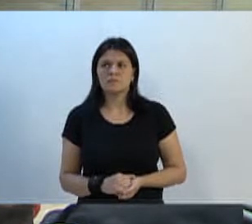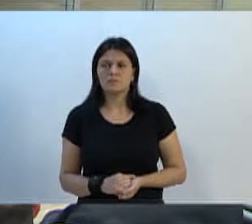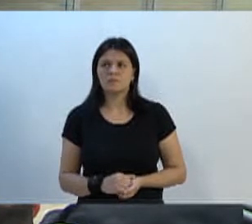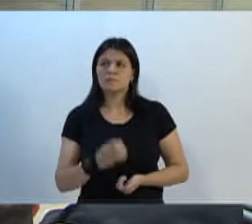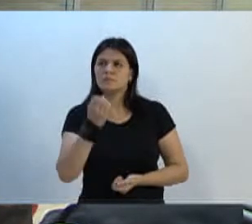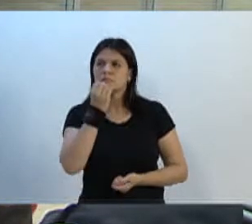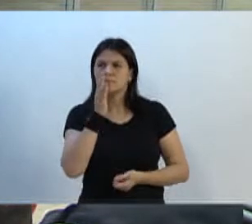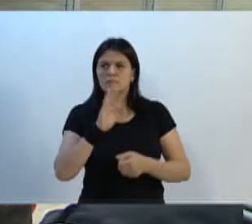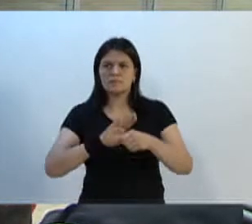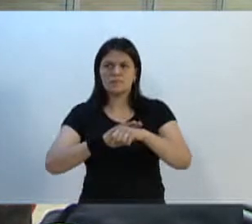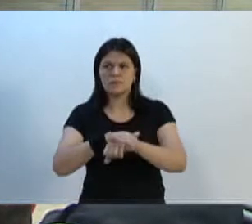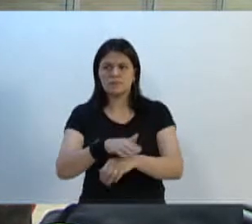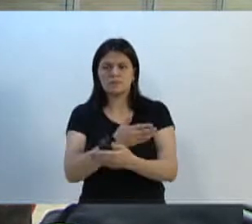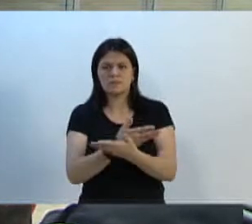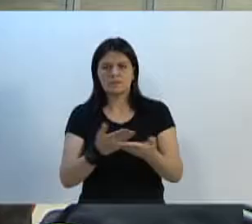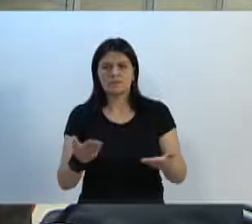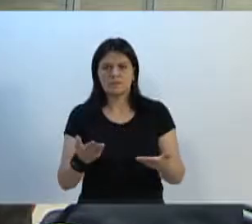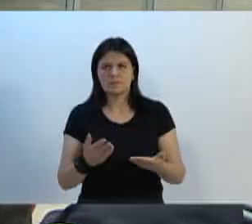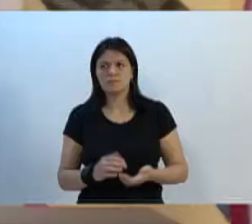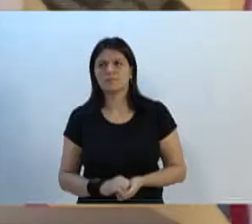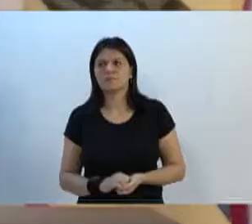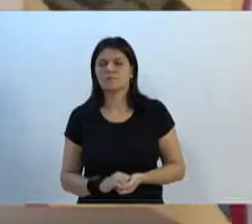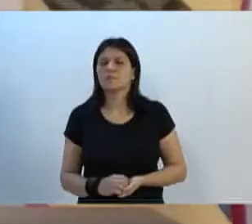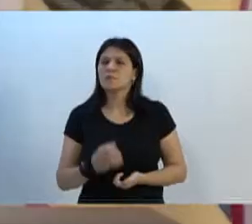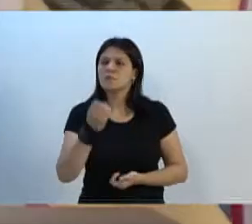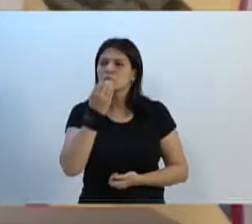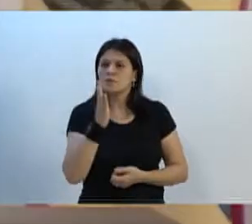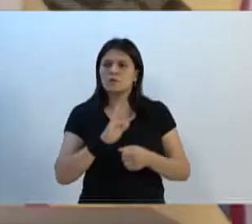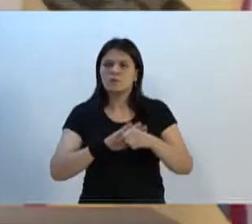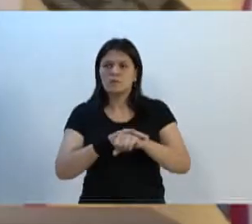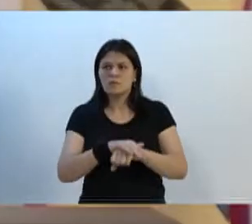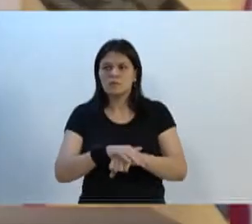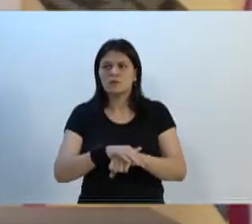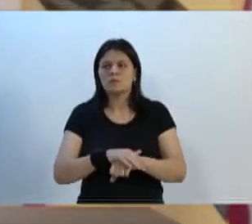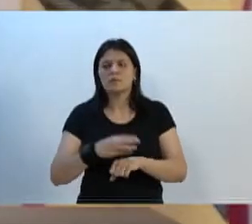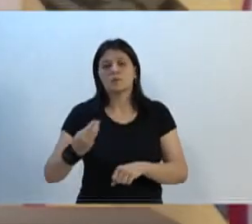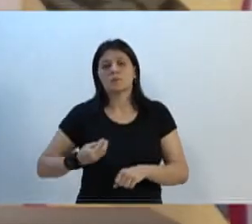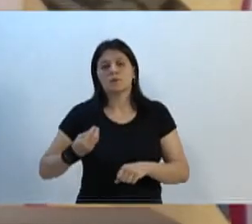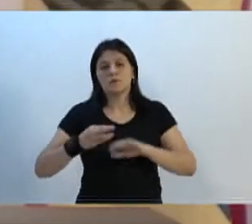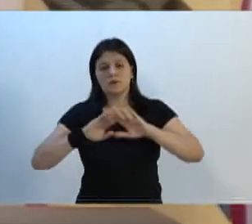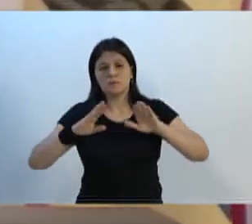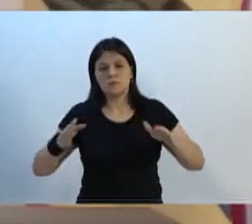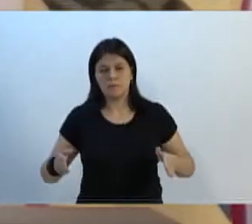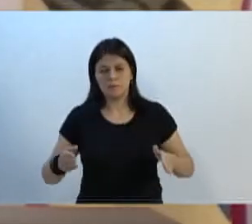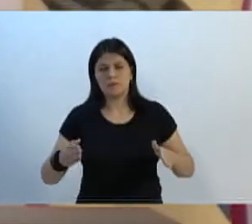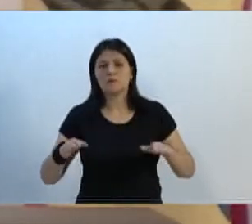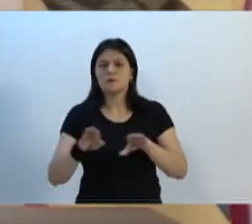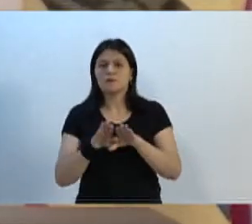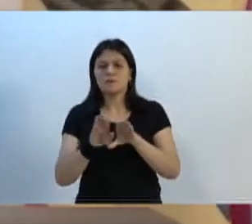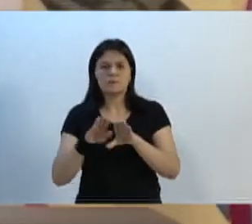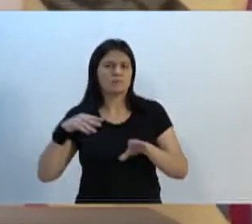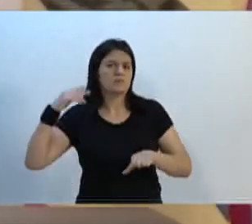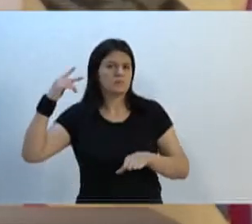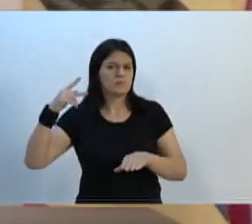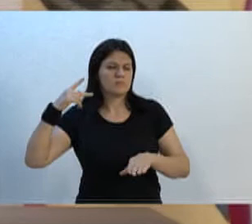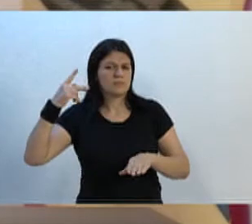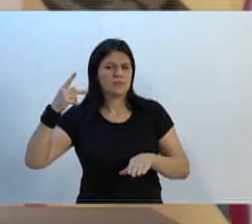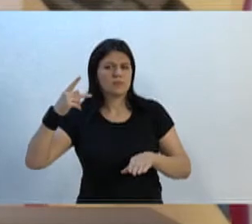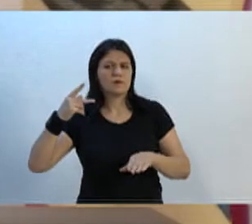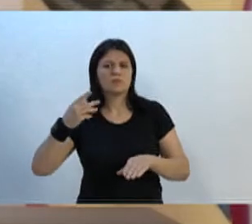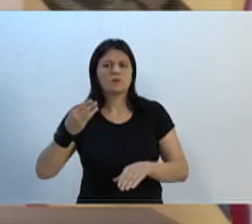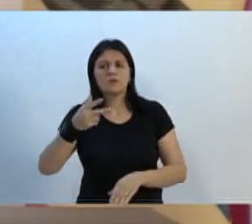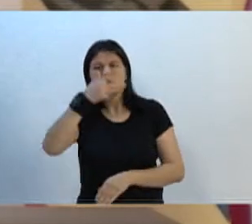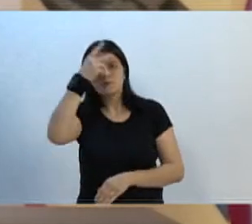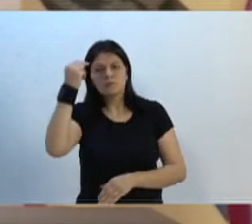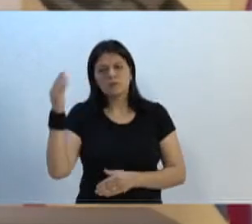Boa noite a todos Boa noite a todos os presentes a mesa vereadores a todas as pessoas